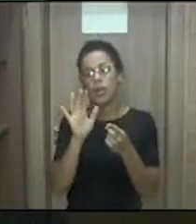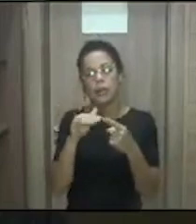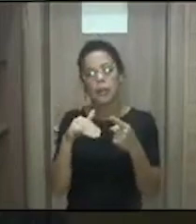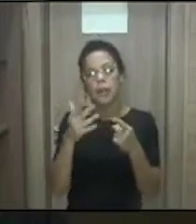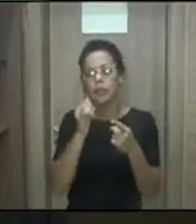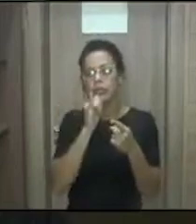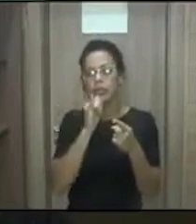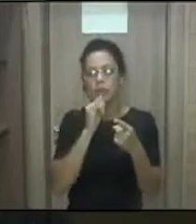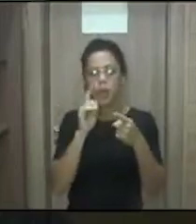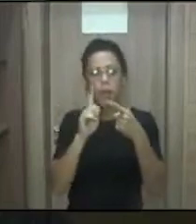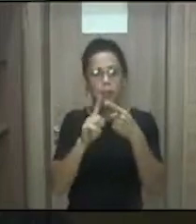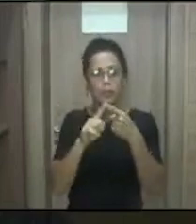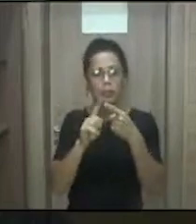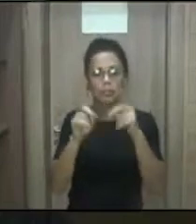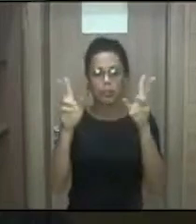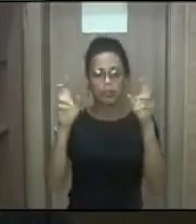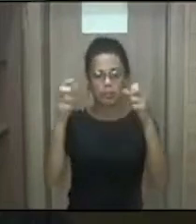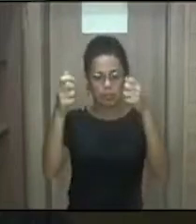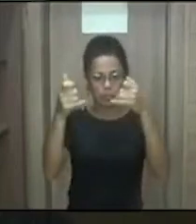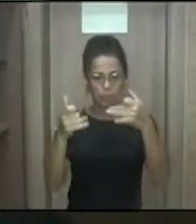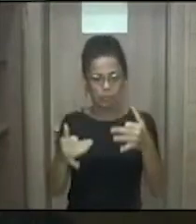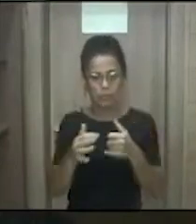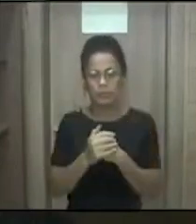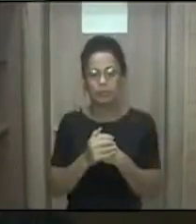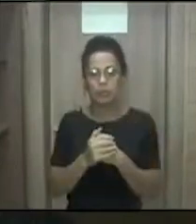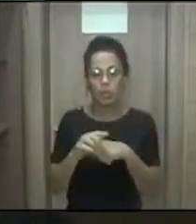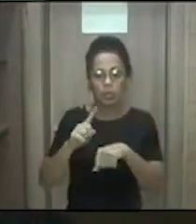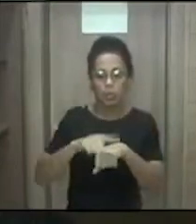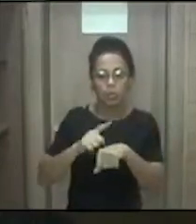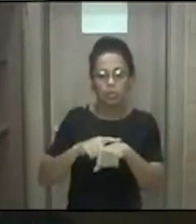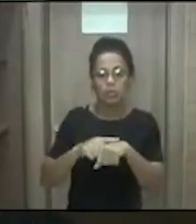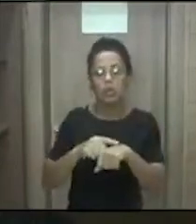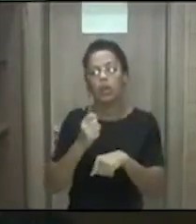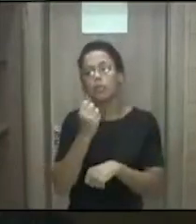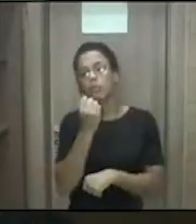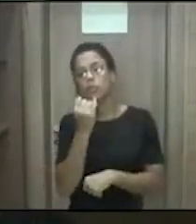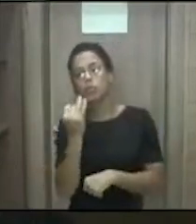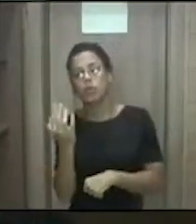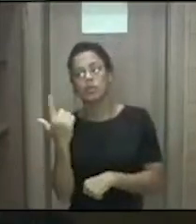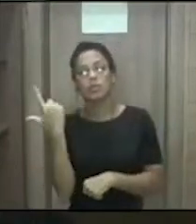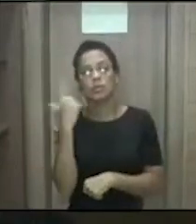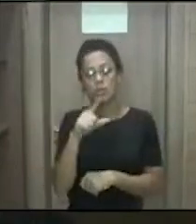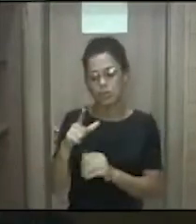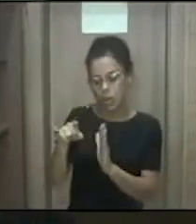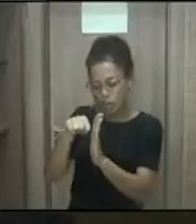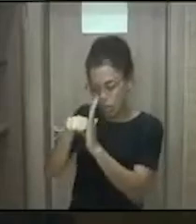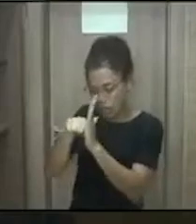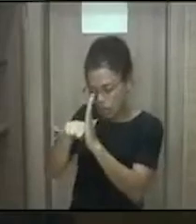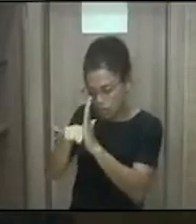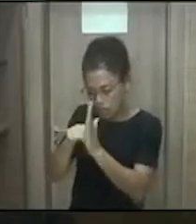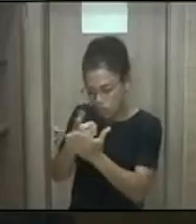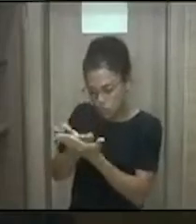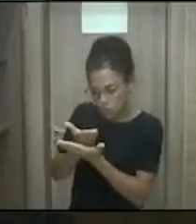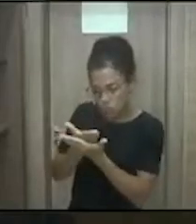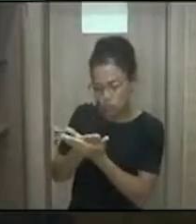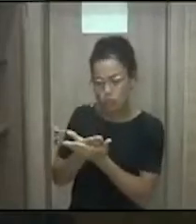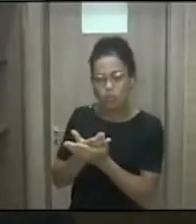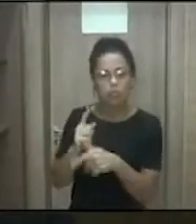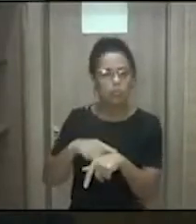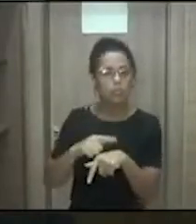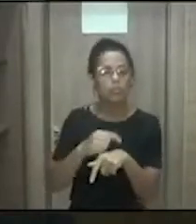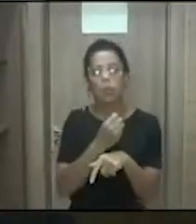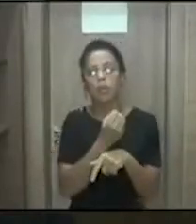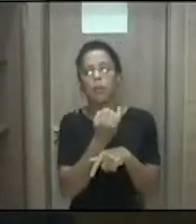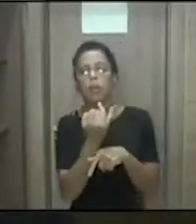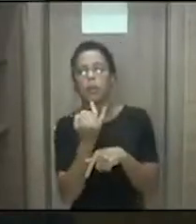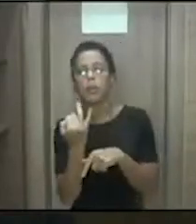uma questão do próprio TED mesmo, em quanto tempo, né? Quanto tempo vocês estão desenvolvendo a pesquisa? Eu acho importante situar